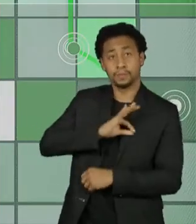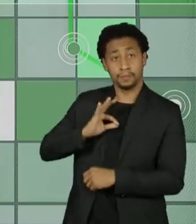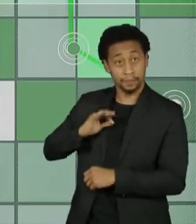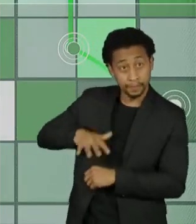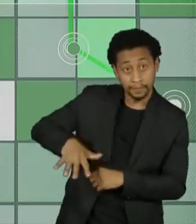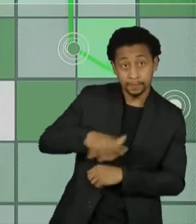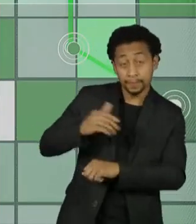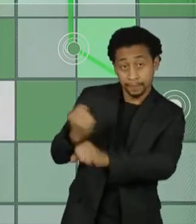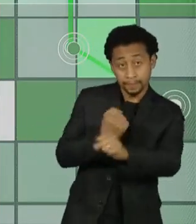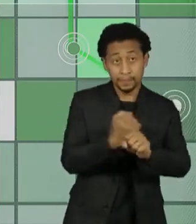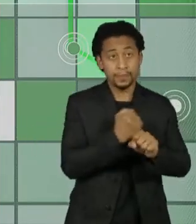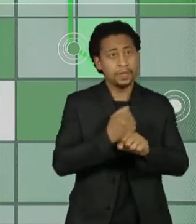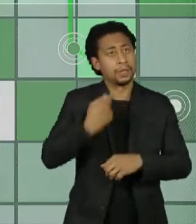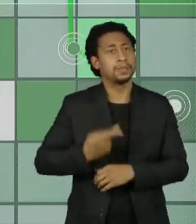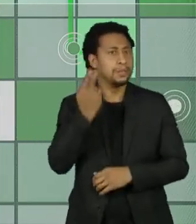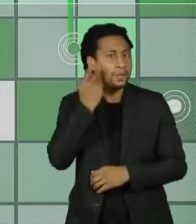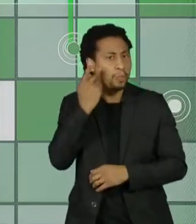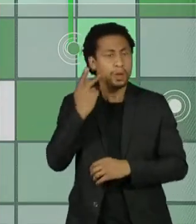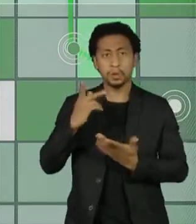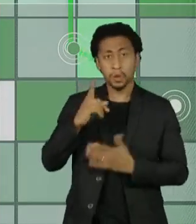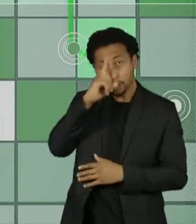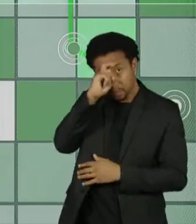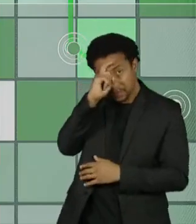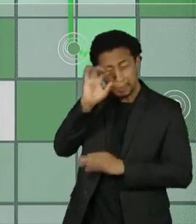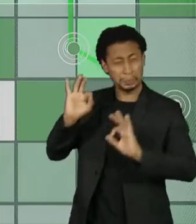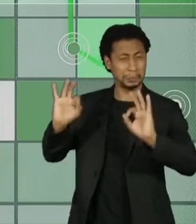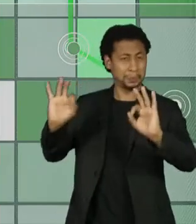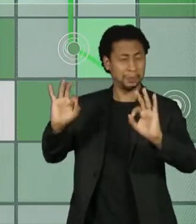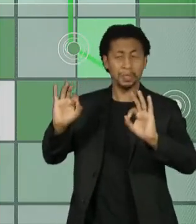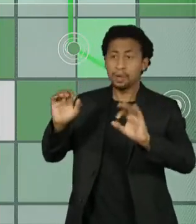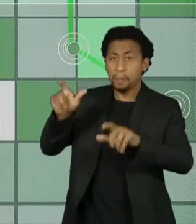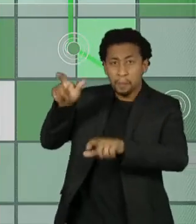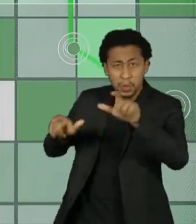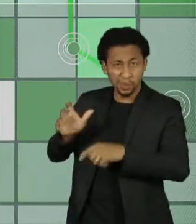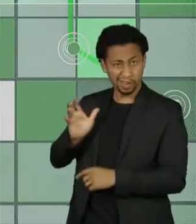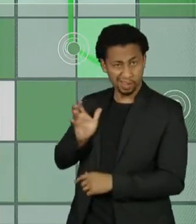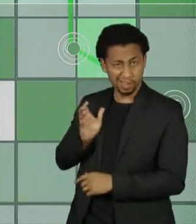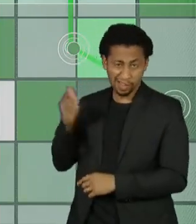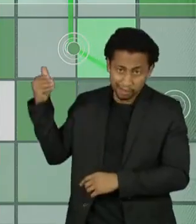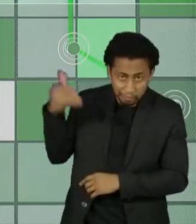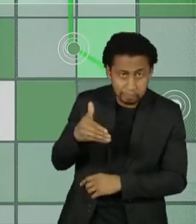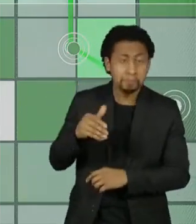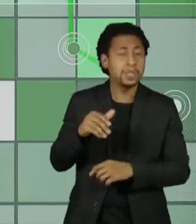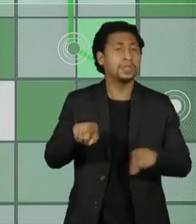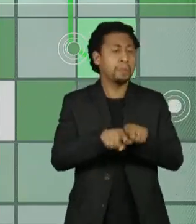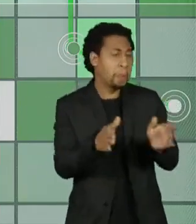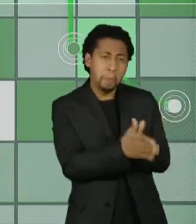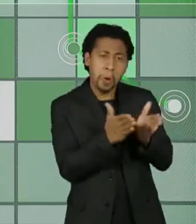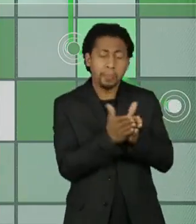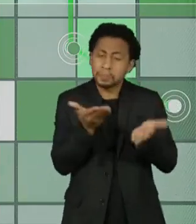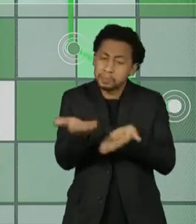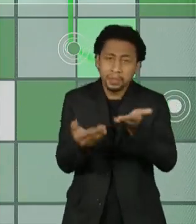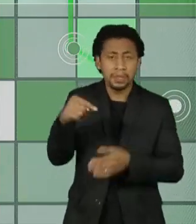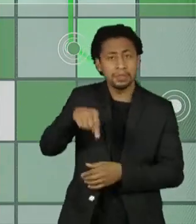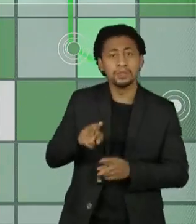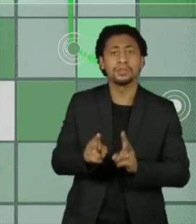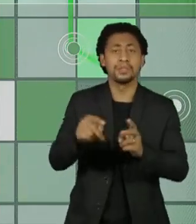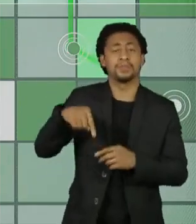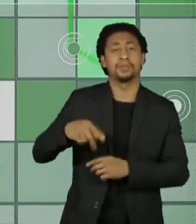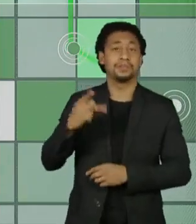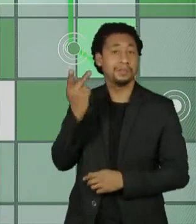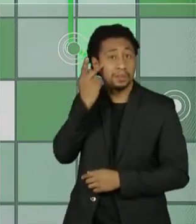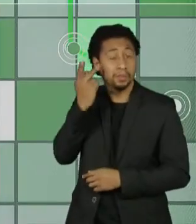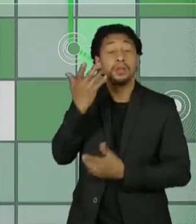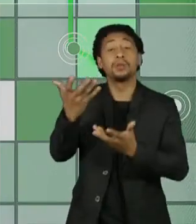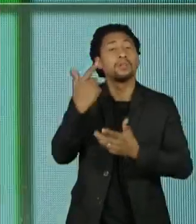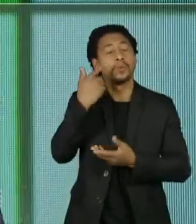população. Eu falo que São Paulo é o hospital do Brasil, para o rico e para o pobre, que vem sempre se tratar aqui. Eu queria saber as suas propostas concretas para administrar